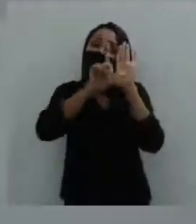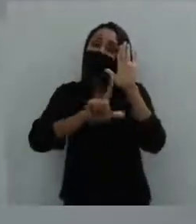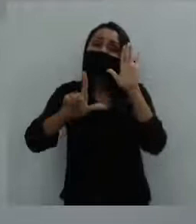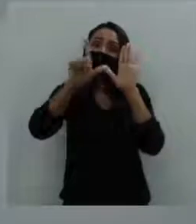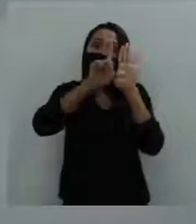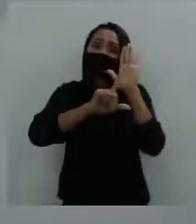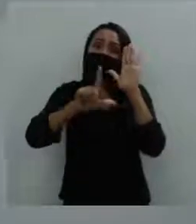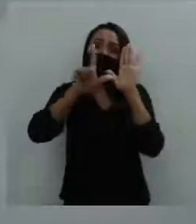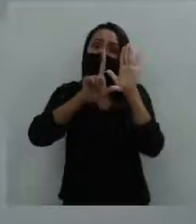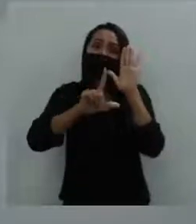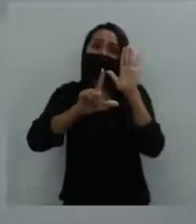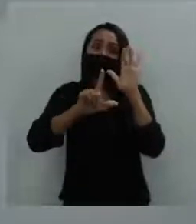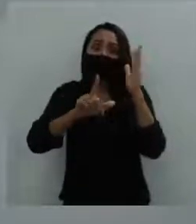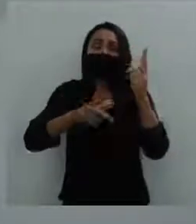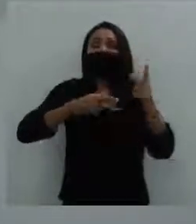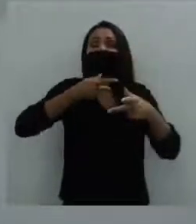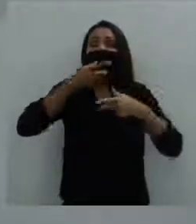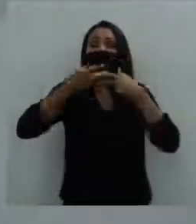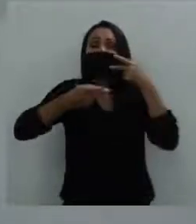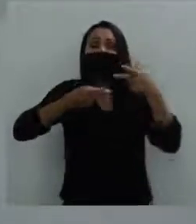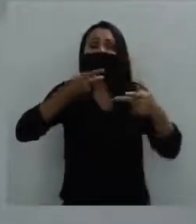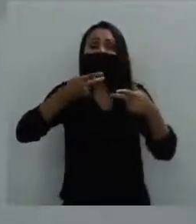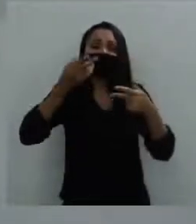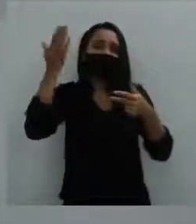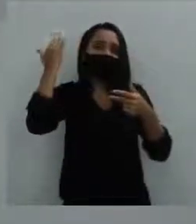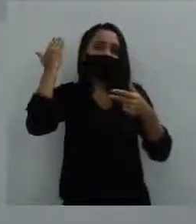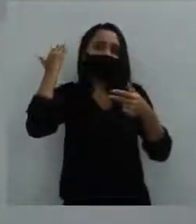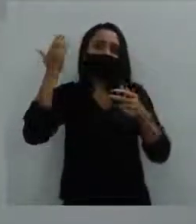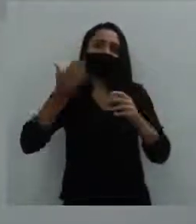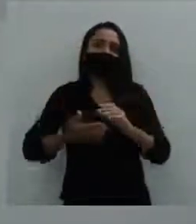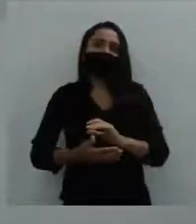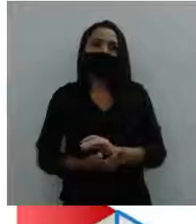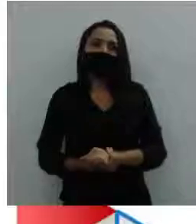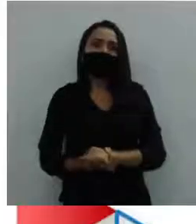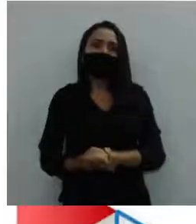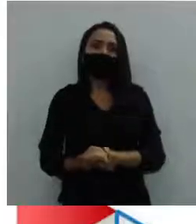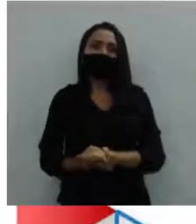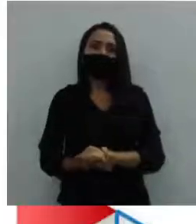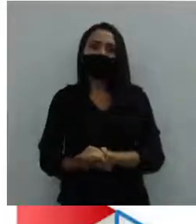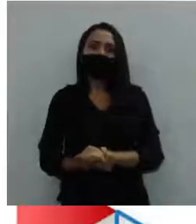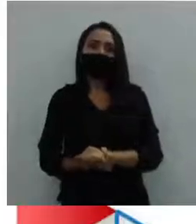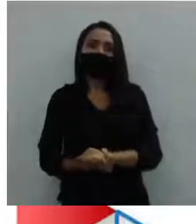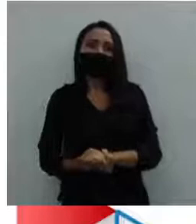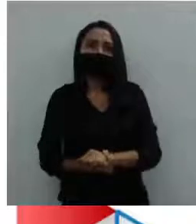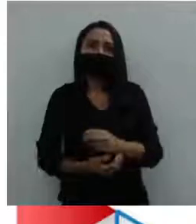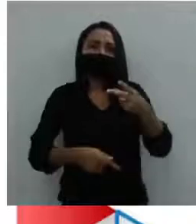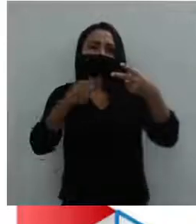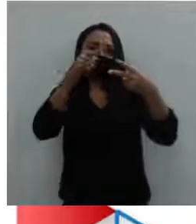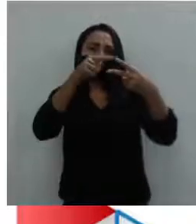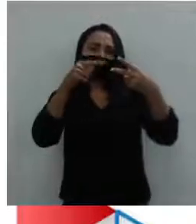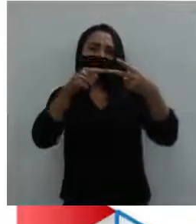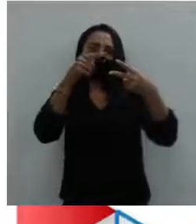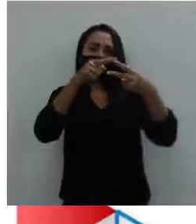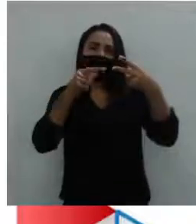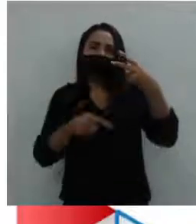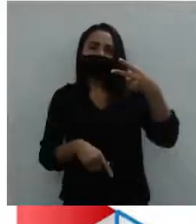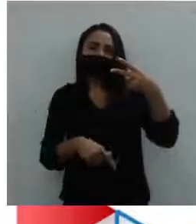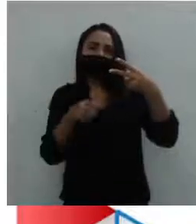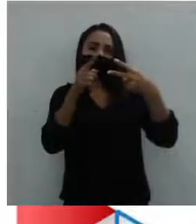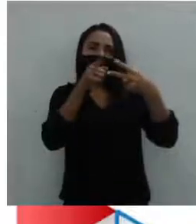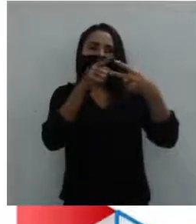literários orais e bem antigos. Vamos adiante. Olha aí na tela. Textos orais denotativos